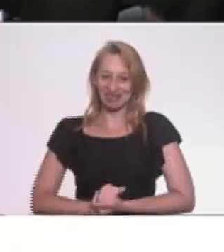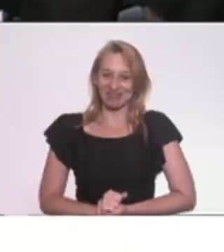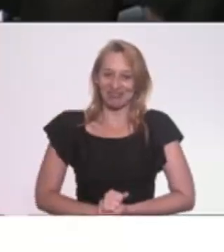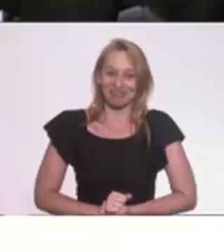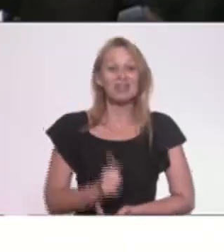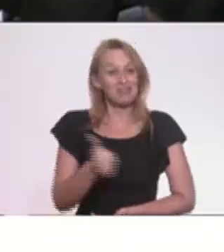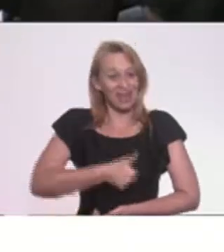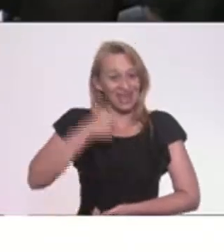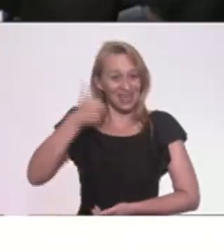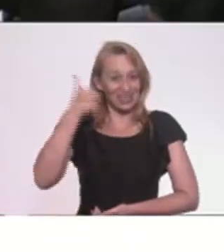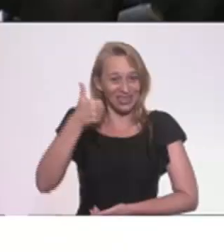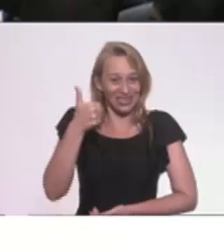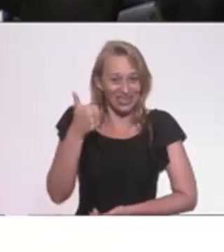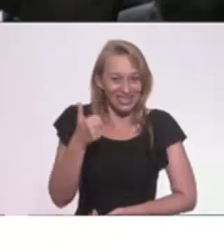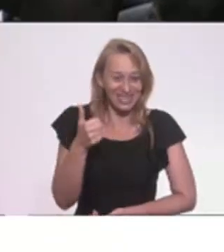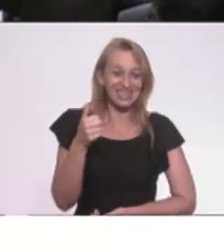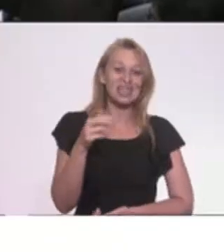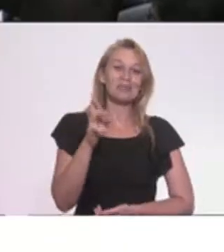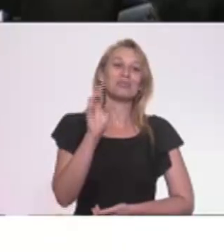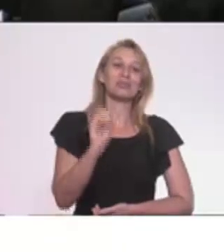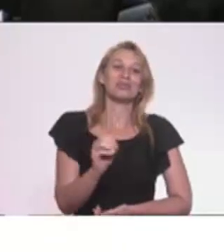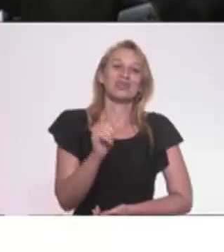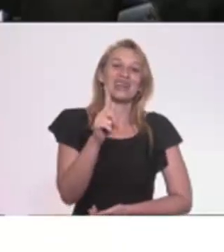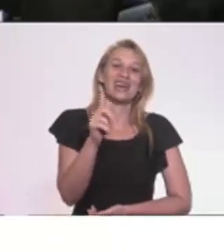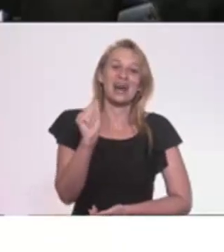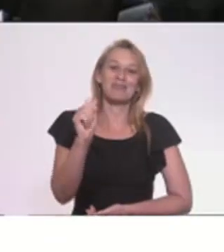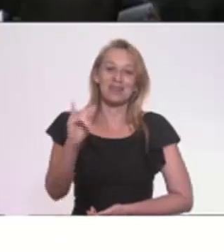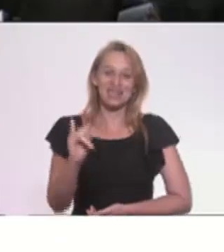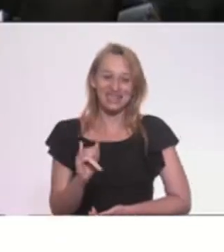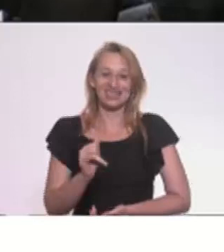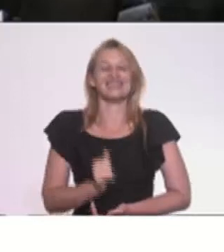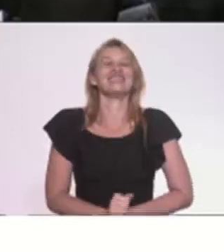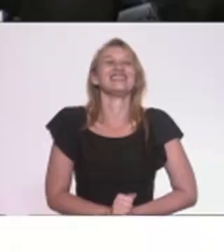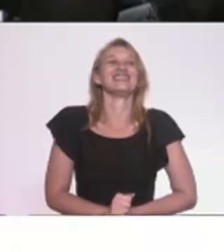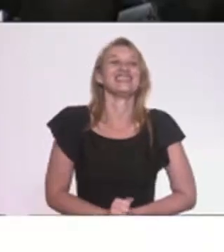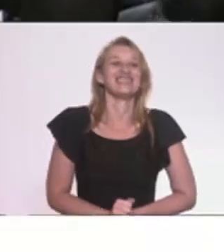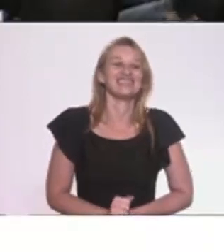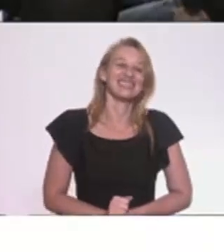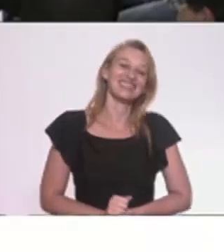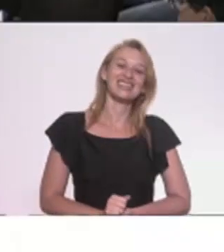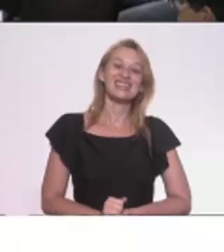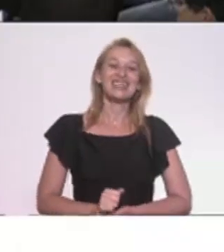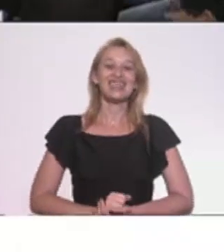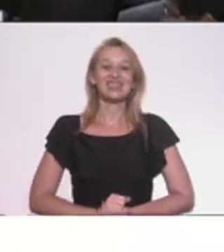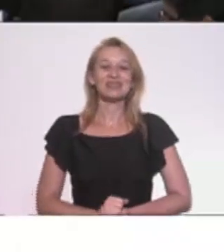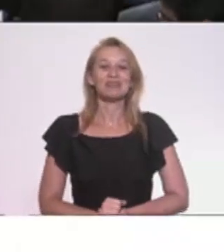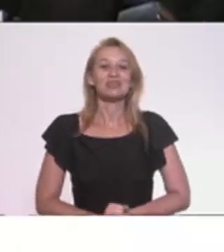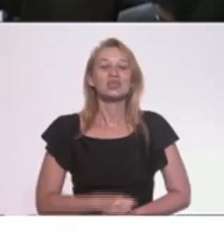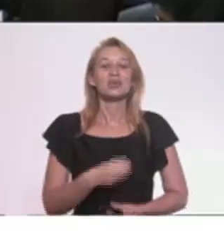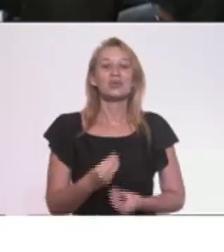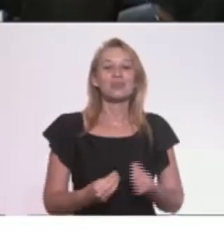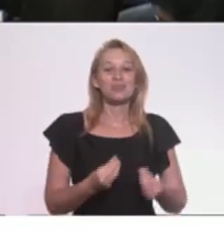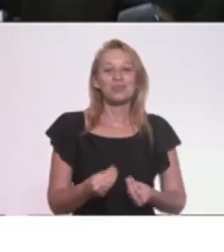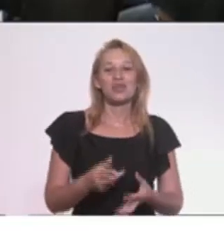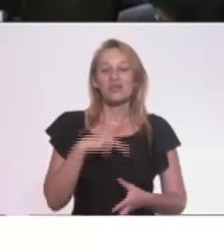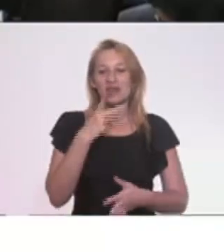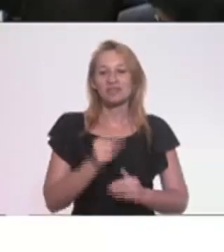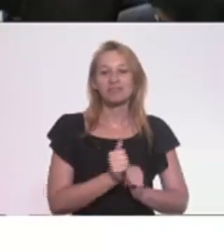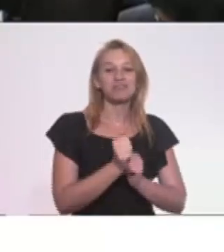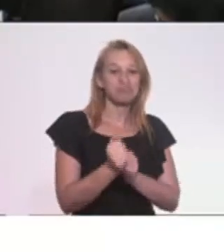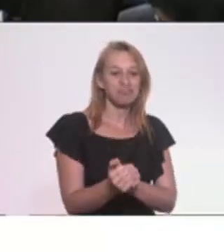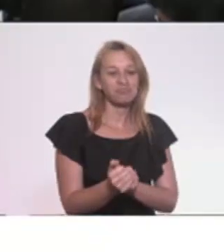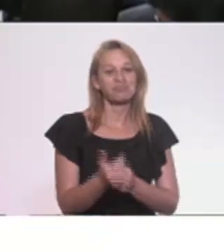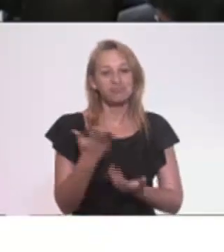Melhor do que Bruno Gabigolão. Olha, deixa eu só... Porque, como eu fiz aquele encaminhamento aqui para